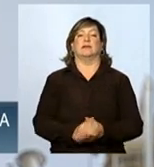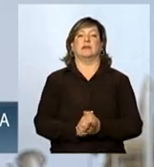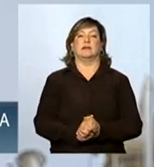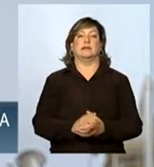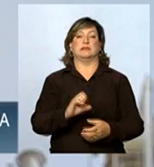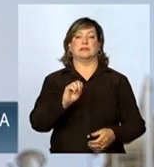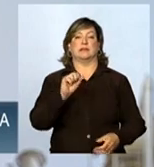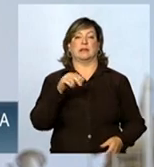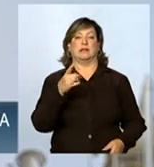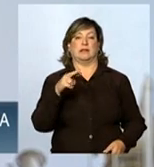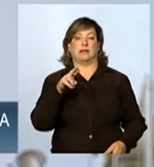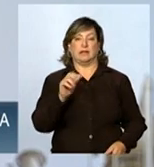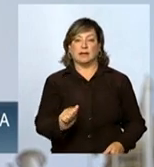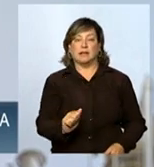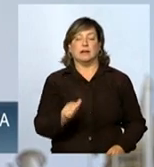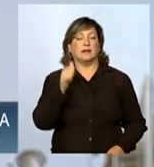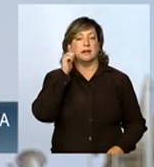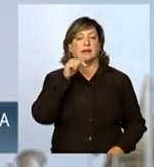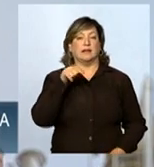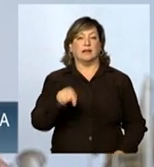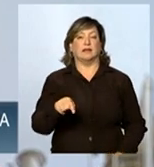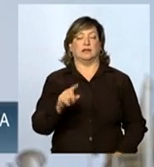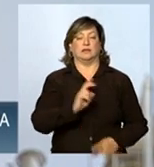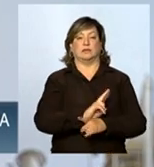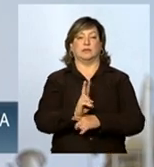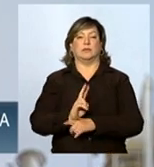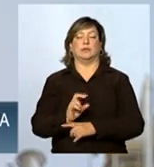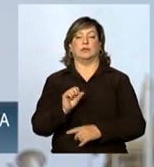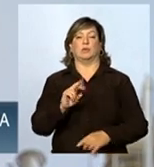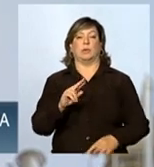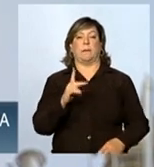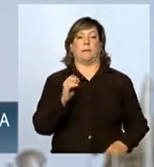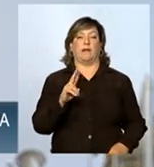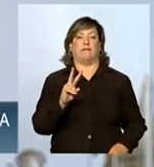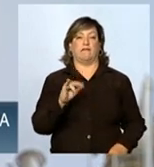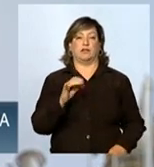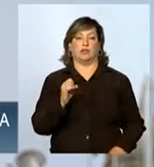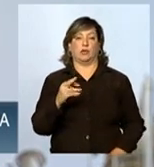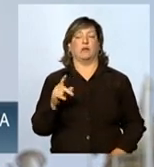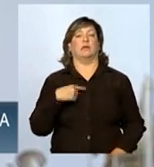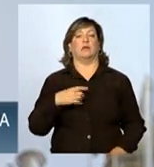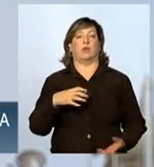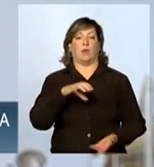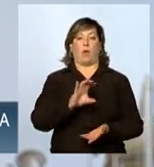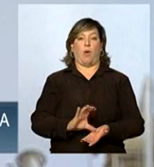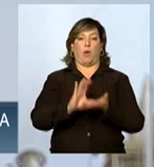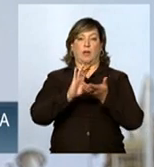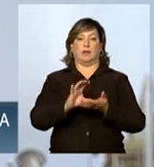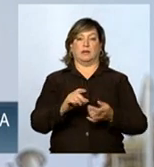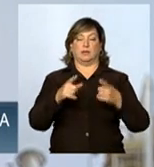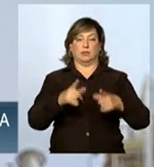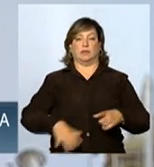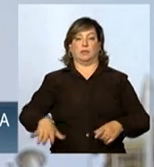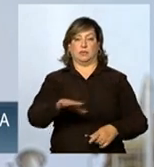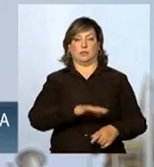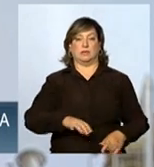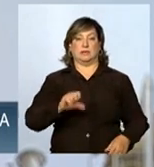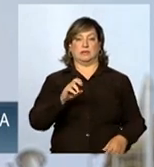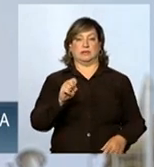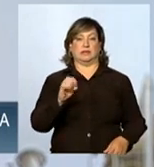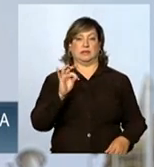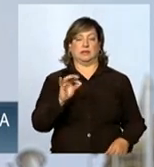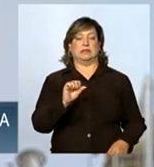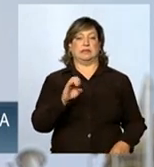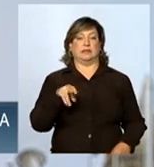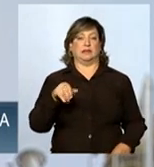Cumprimentar a Sandra Caravieri, supervisora do Conselho Regional do SEST SENAT de